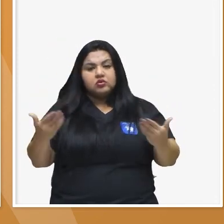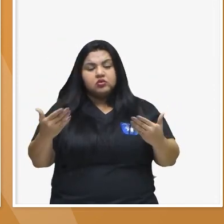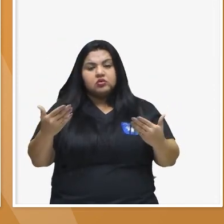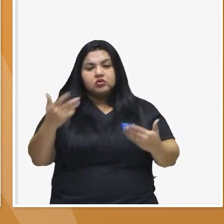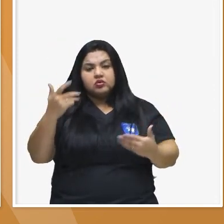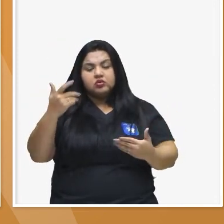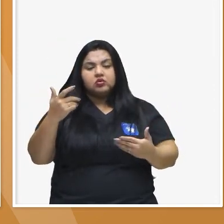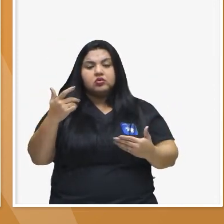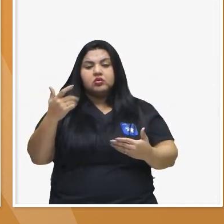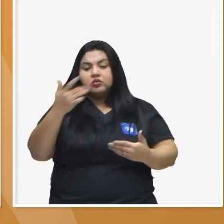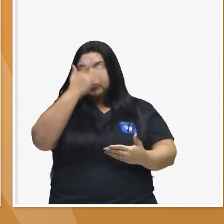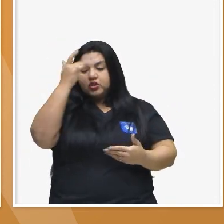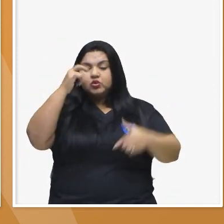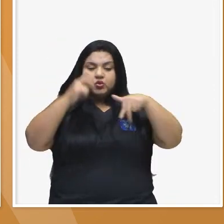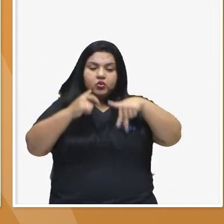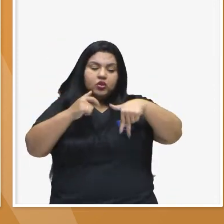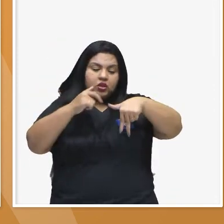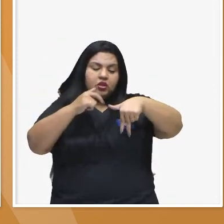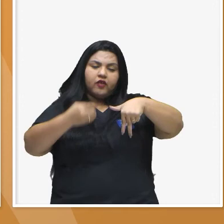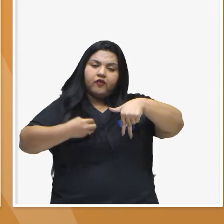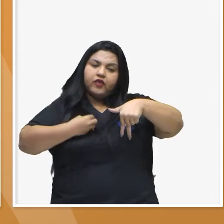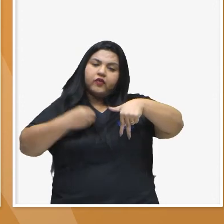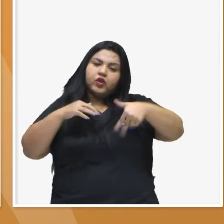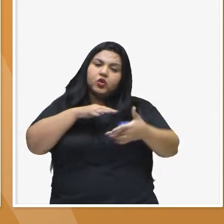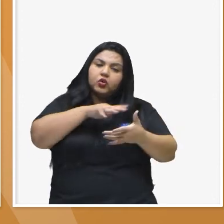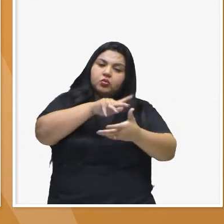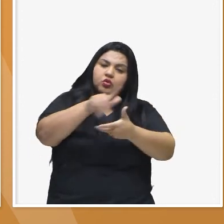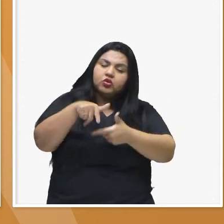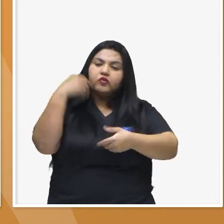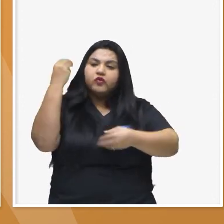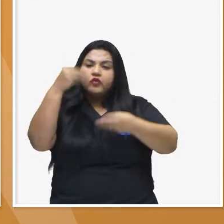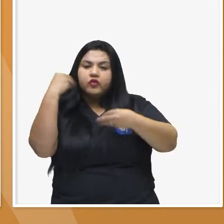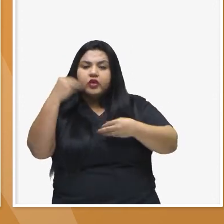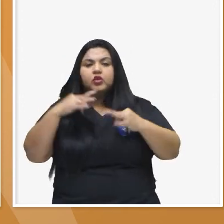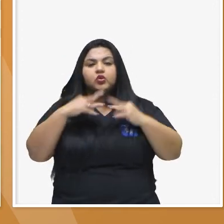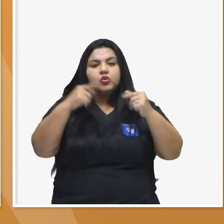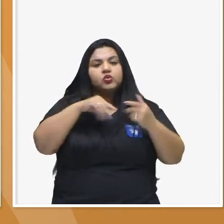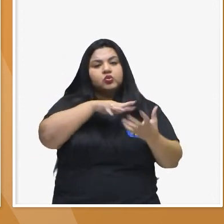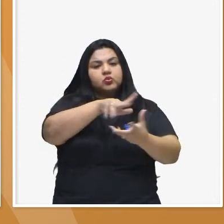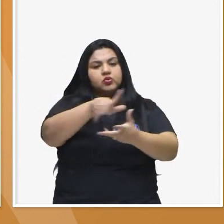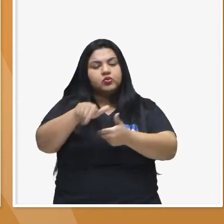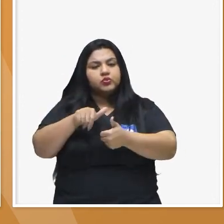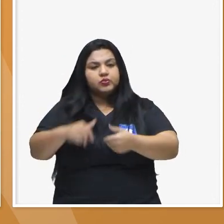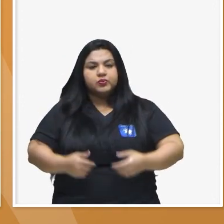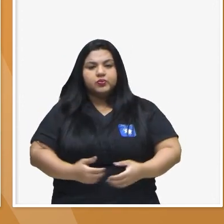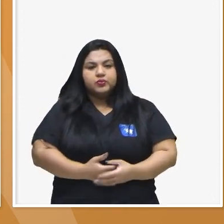sujeito que está no mundo, vivenciando todas as experiências no mundo. Tá bom?